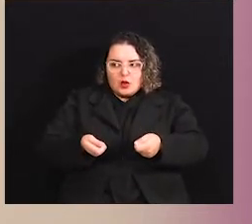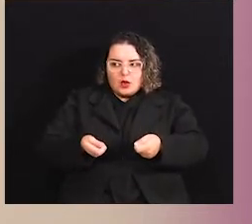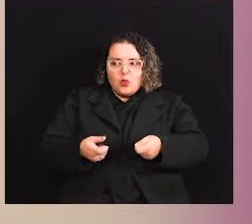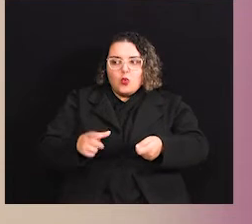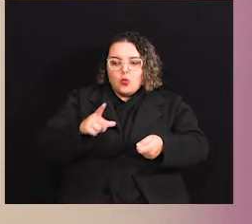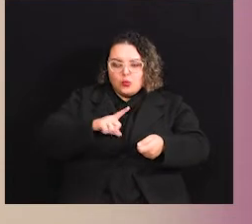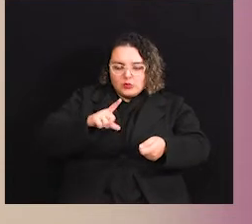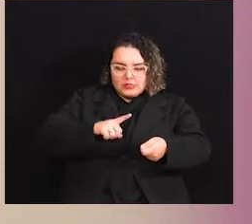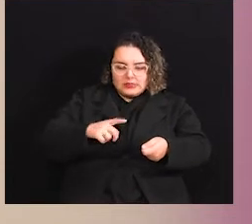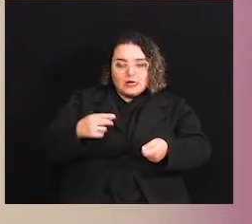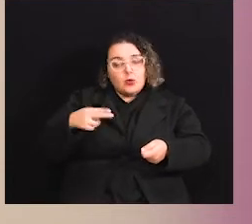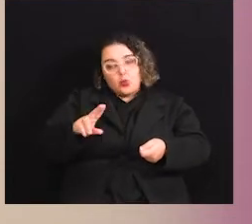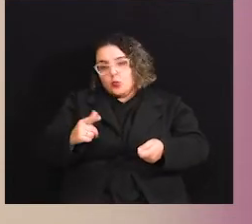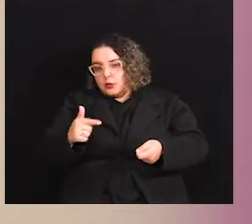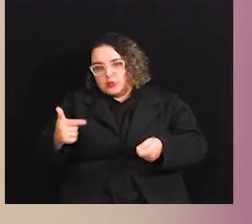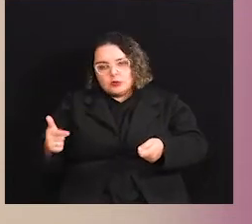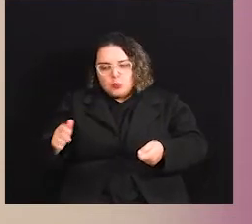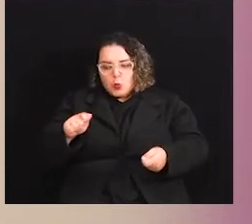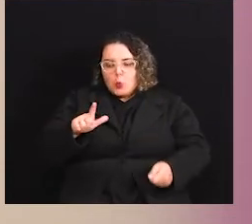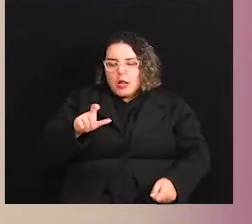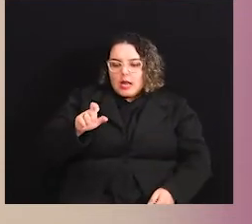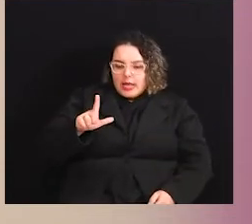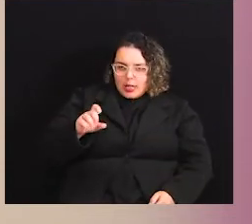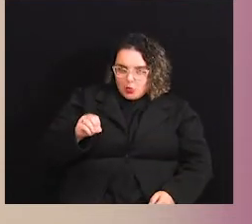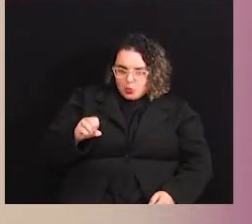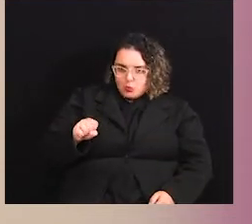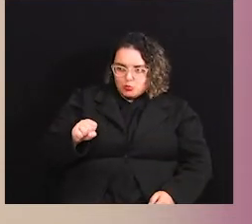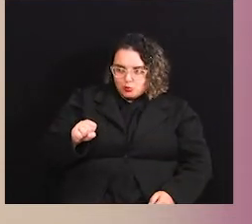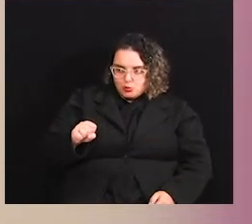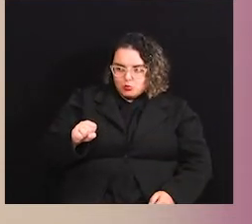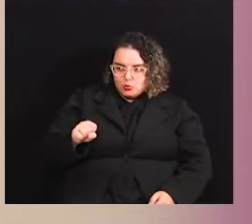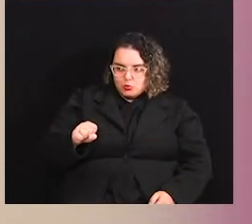ausência desses alelos que vão determinar